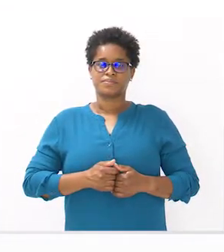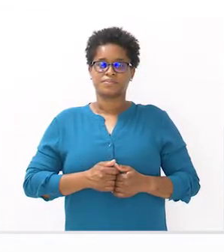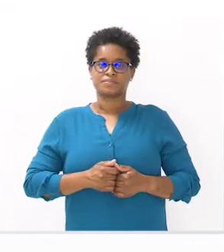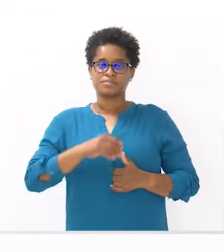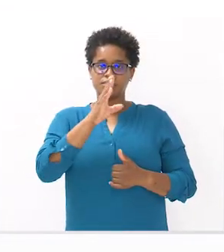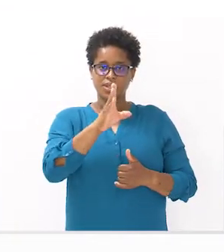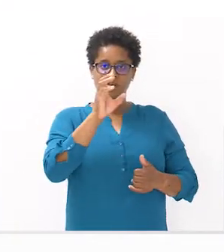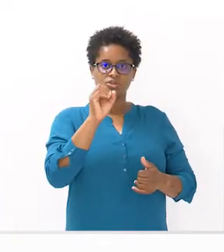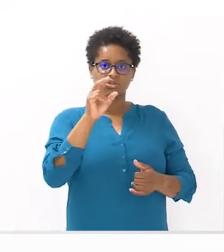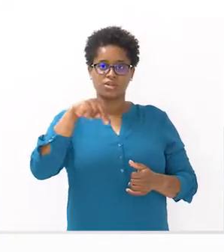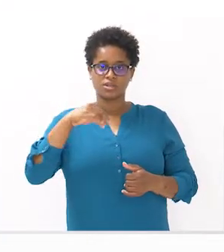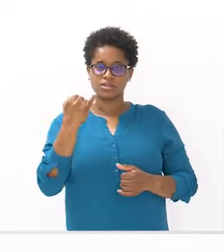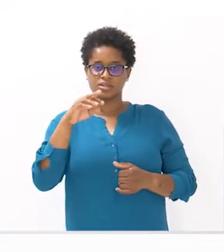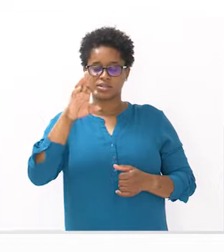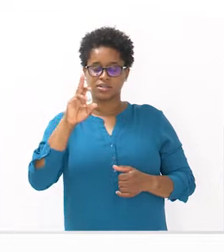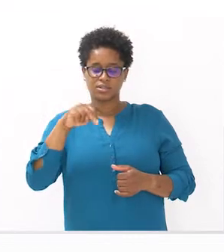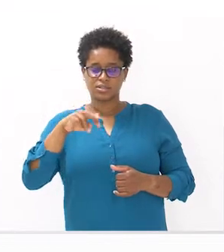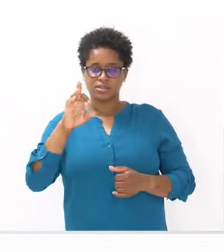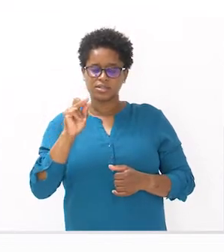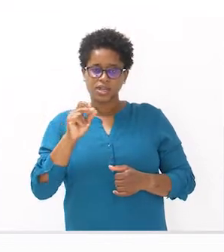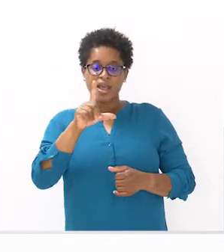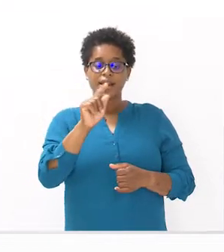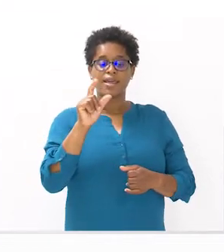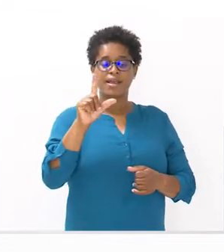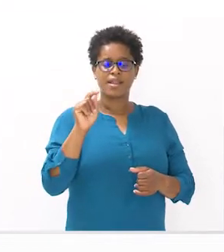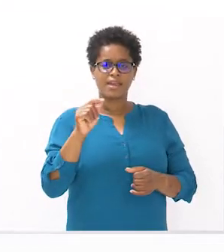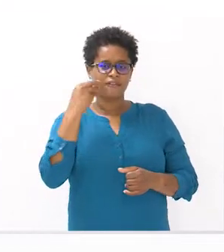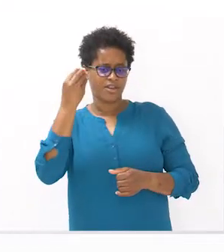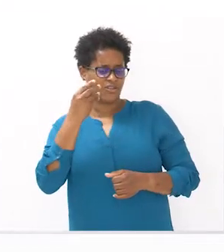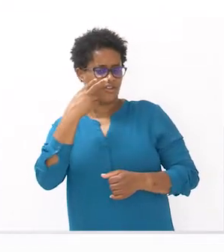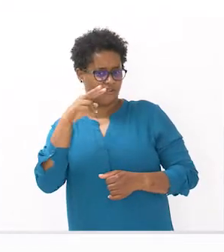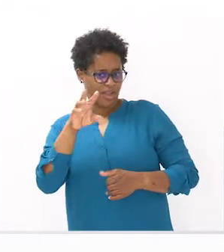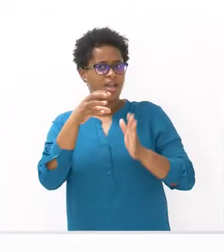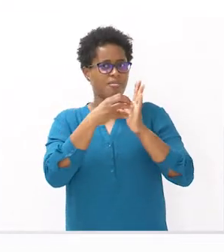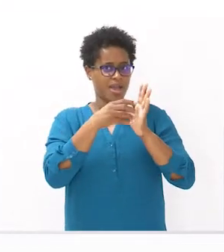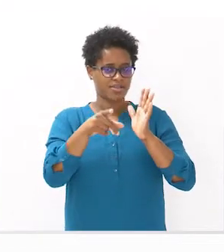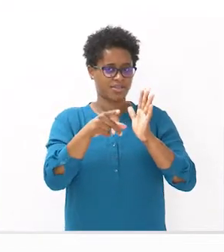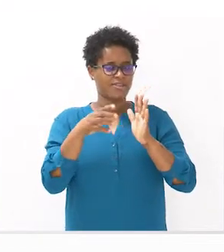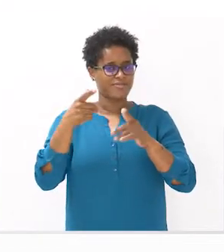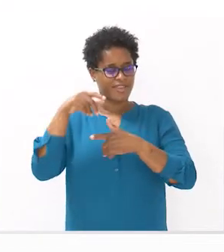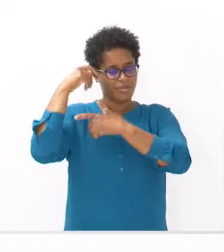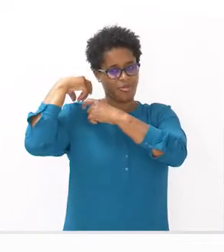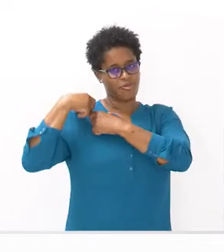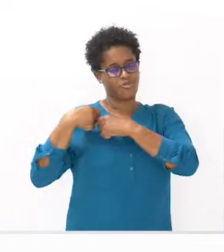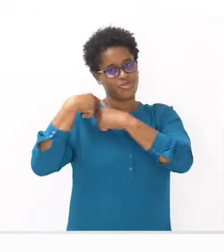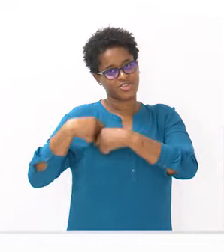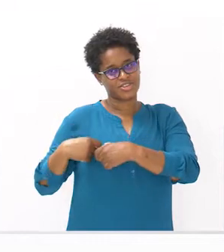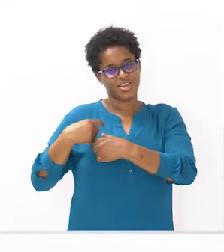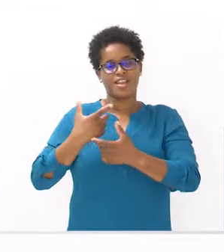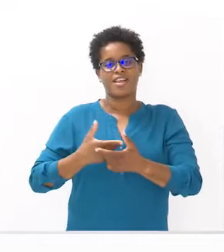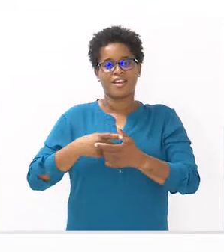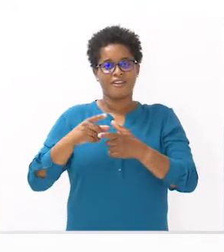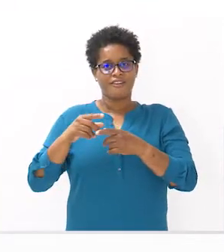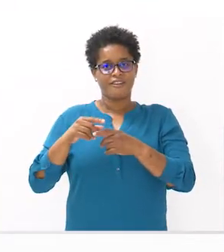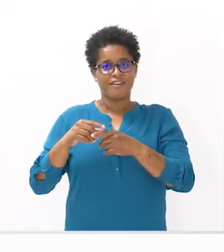A Joaninha Lelê é vaidosa, como podem ver aqui na imagem. Tem a sua mochilinha na mão, com a